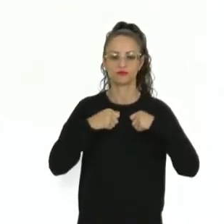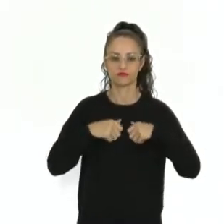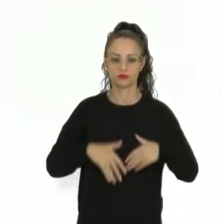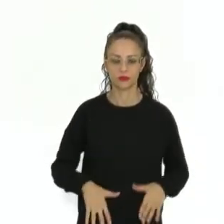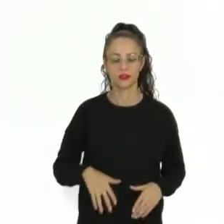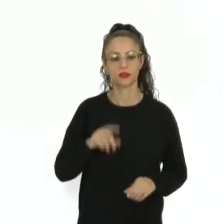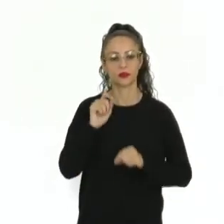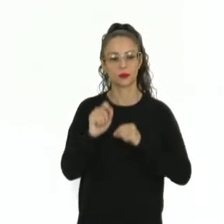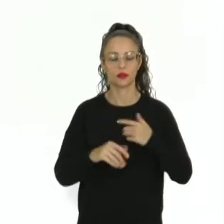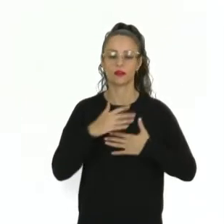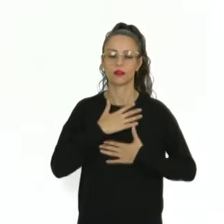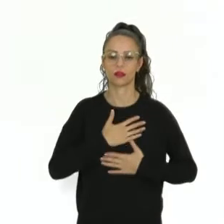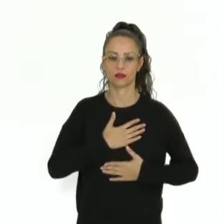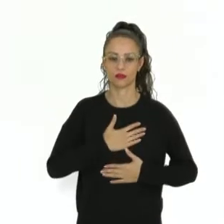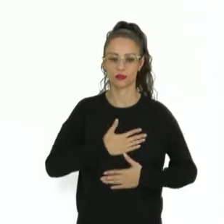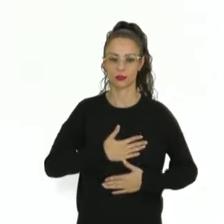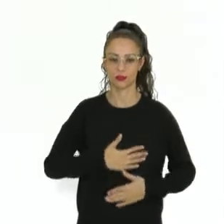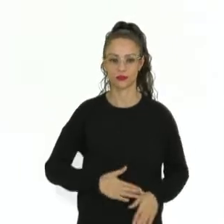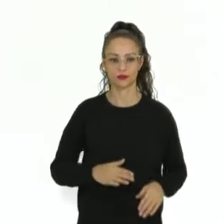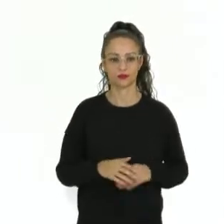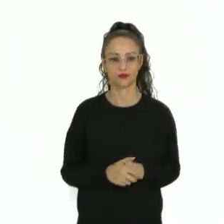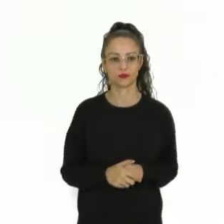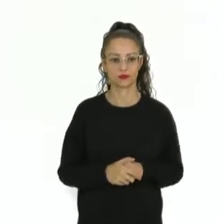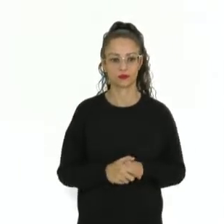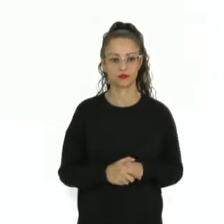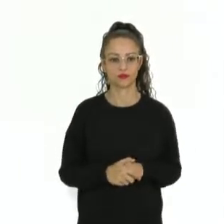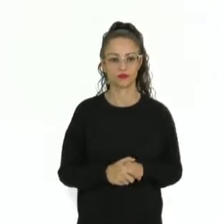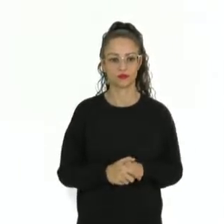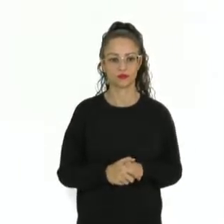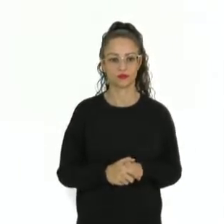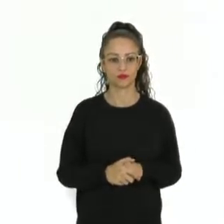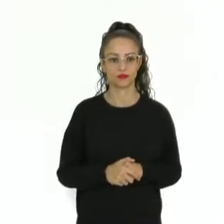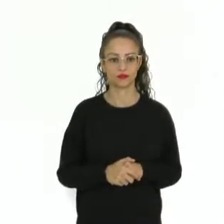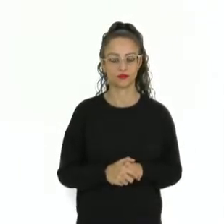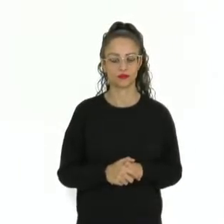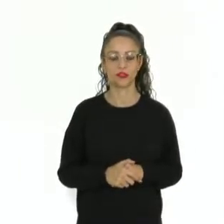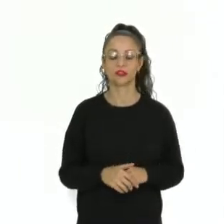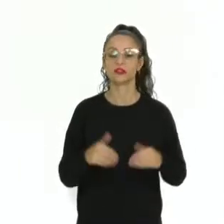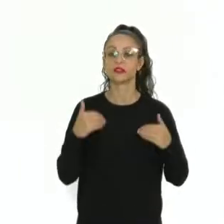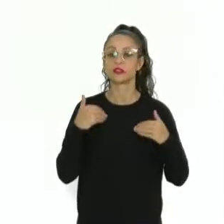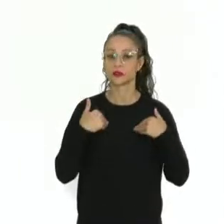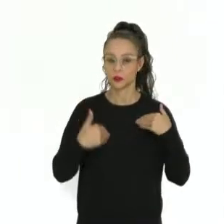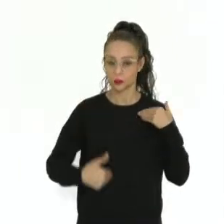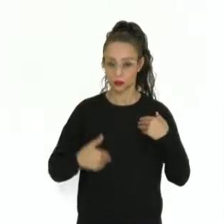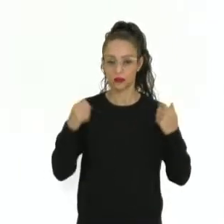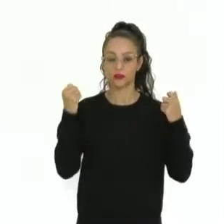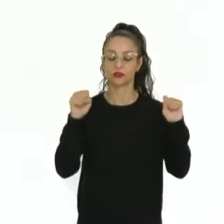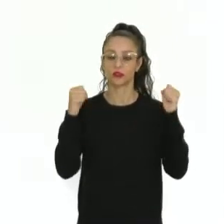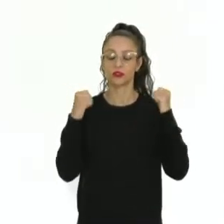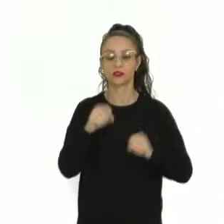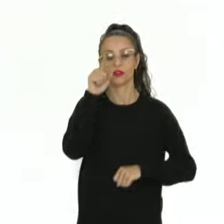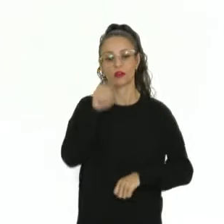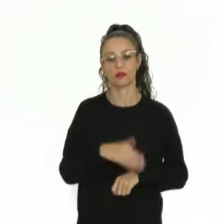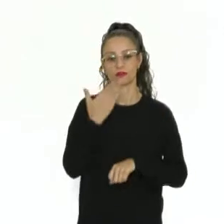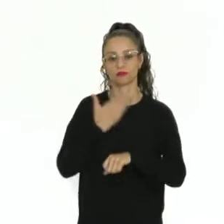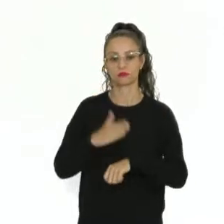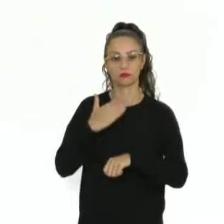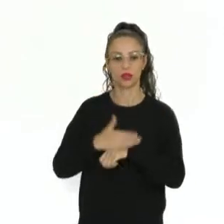trabalhando o relaxamento. A ginástica de conscientização corporal são